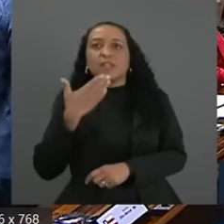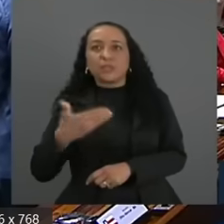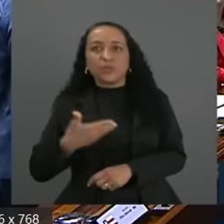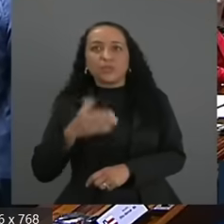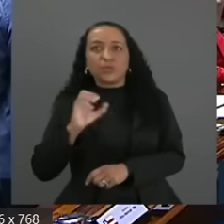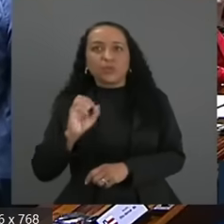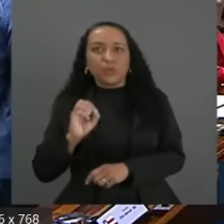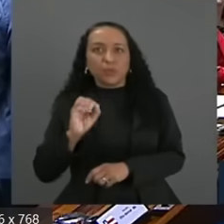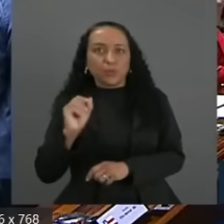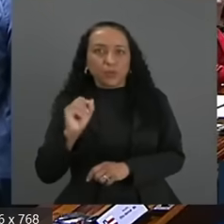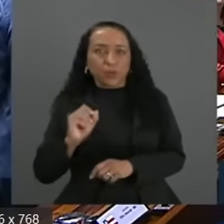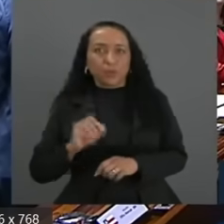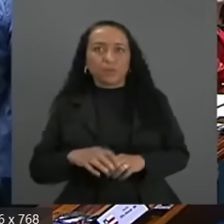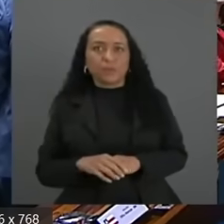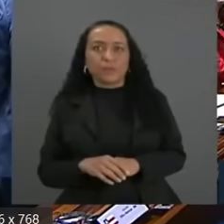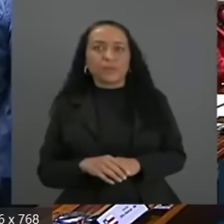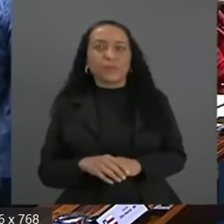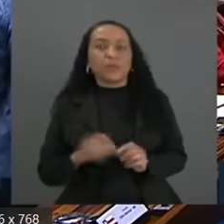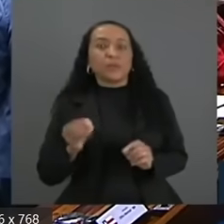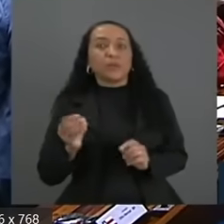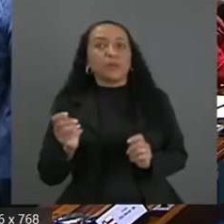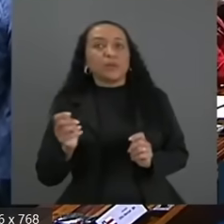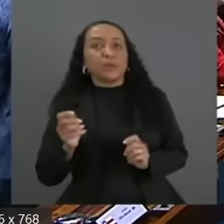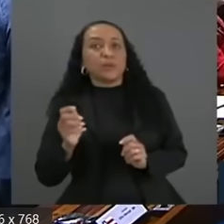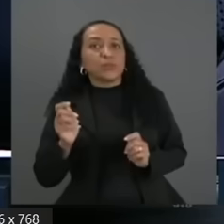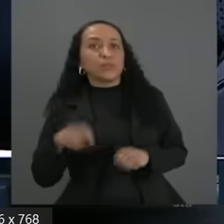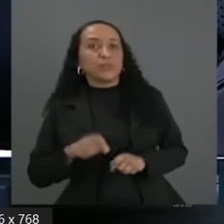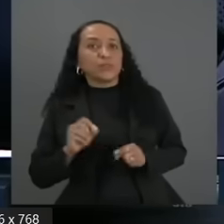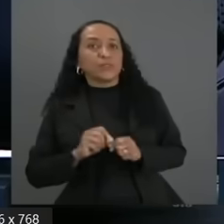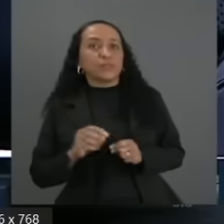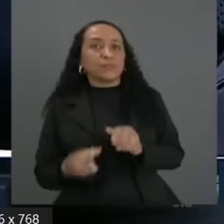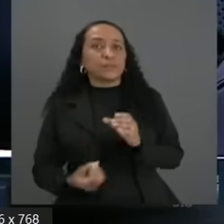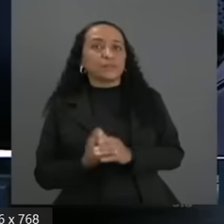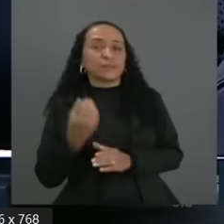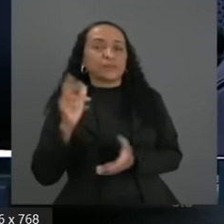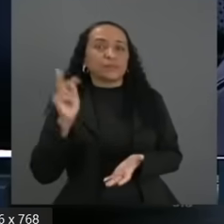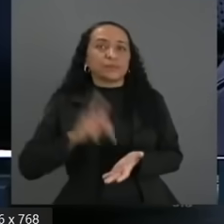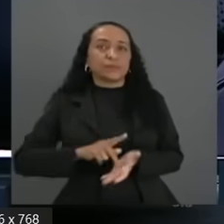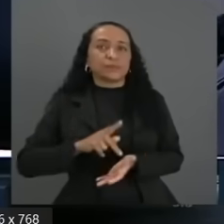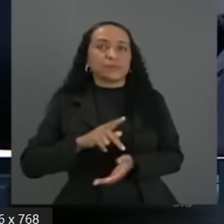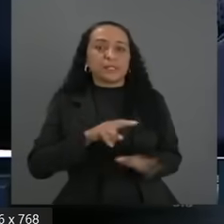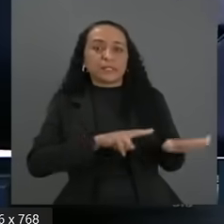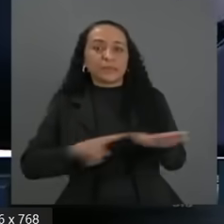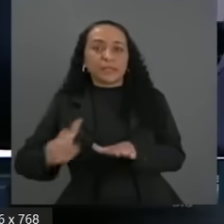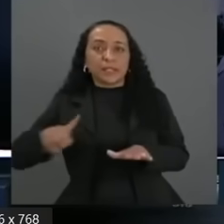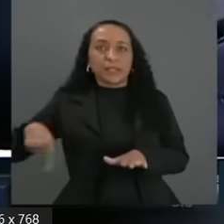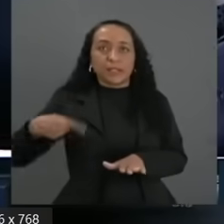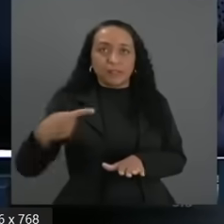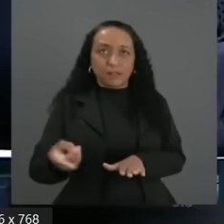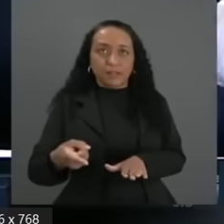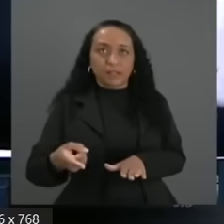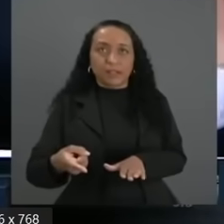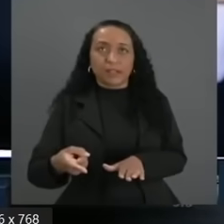e líder Rogério Marinho, que nós pudéssemos fazer a instalação da CPMI na próxima semana